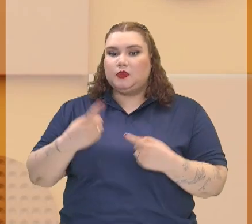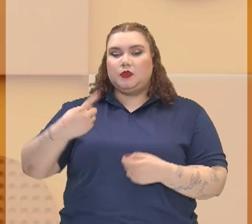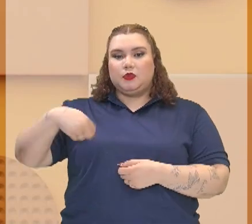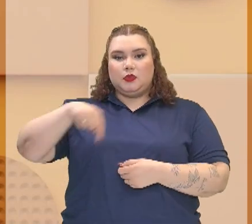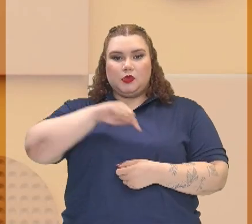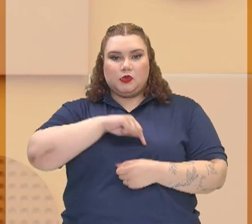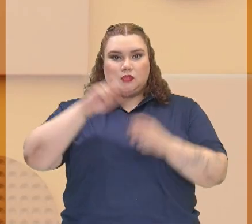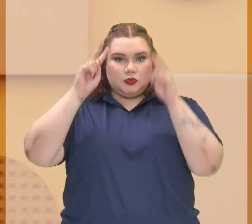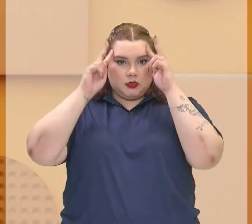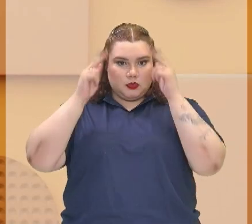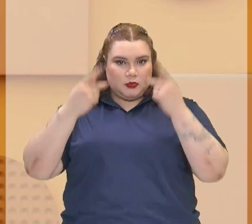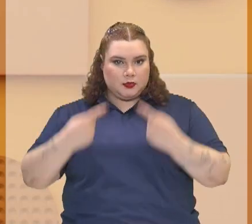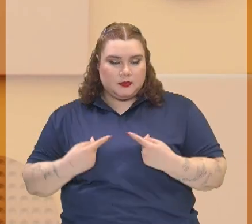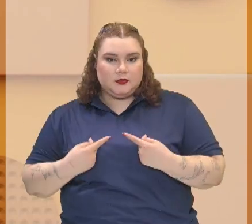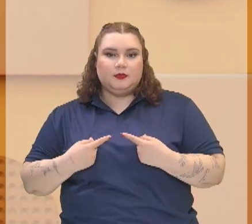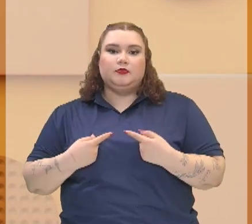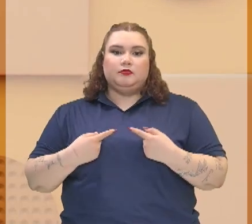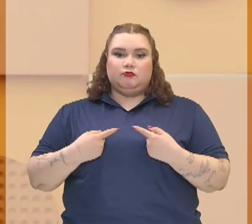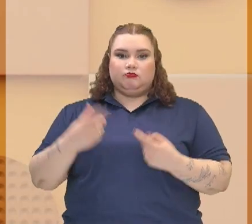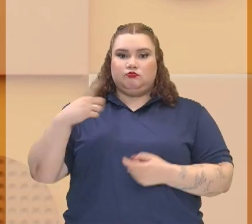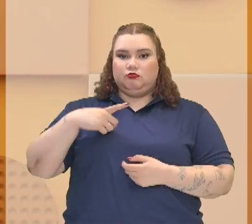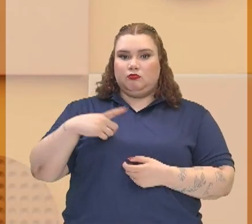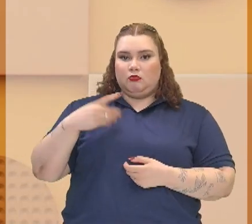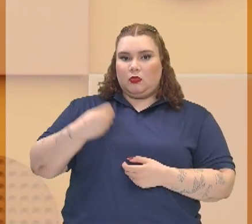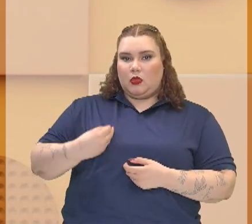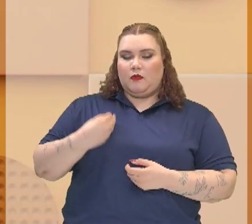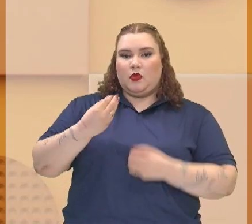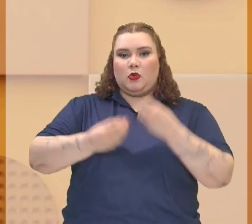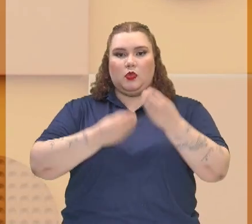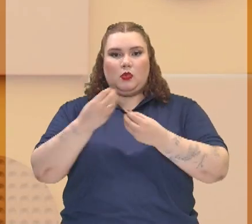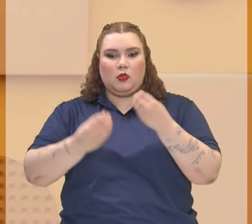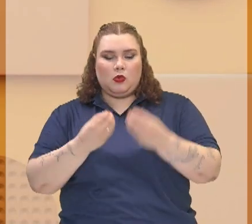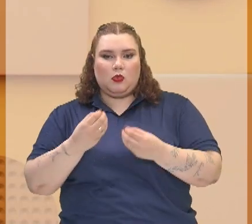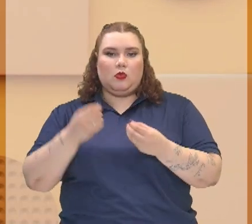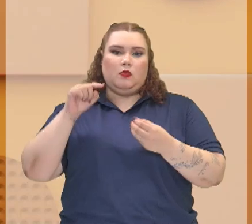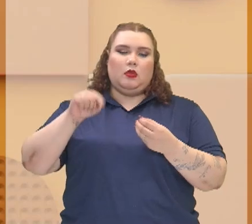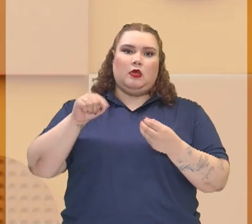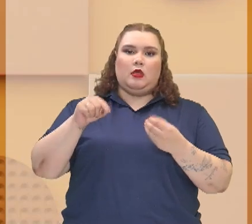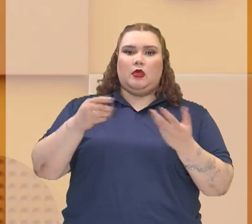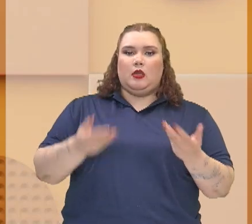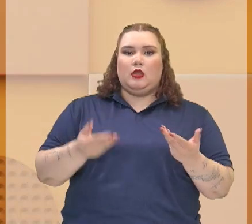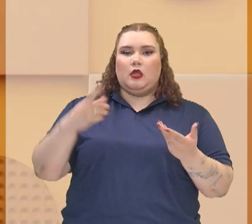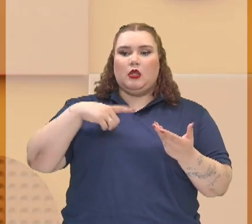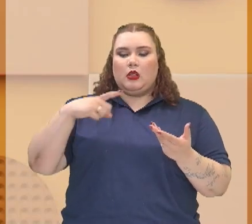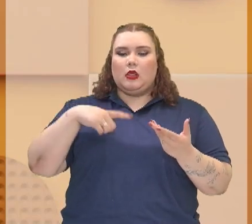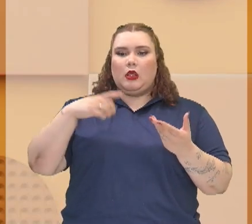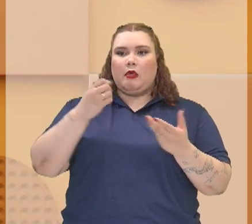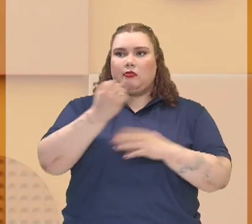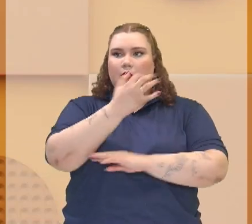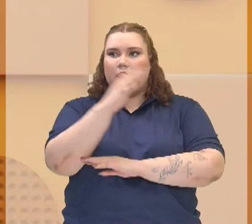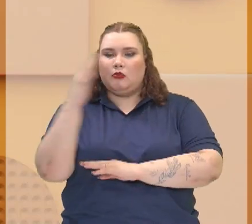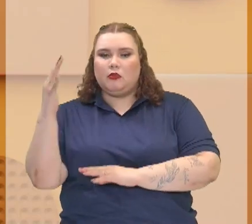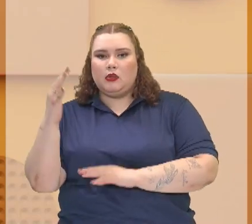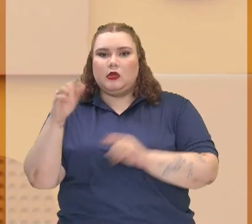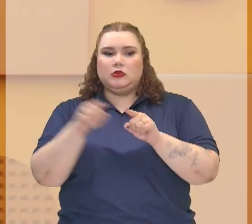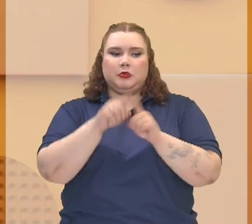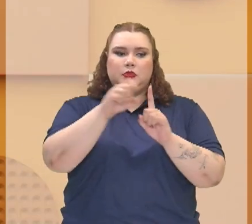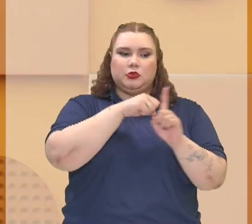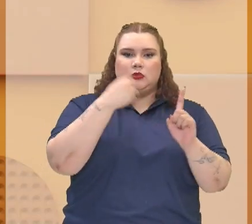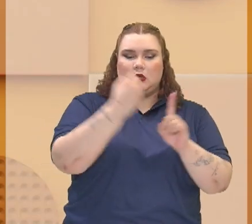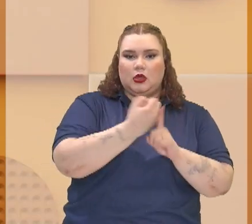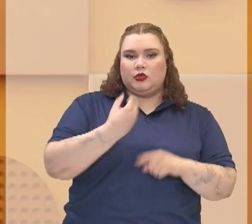seres humanos, convivemos com a natureza ou como vivemos em sociedade. E é